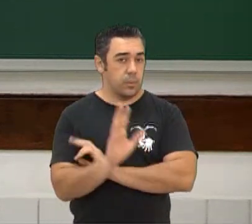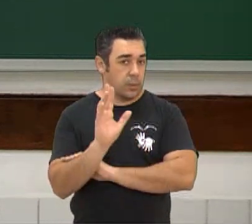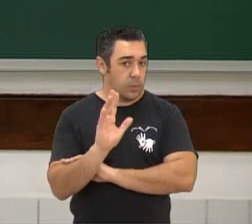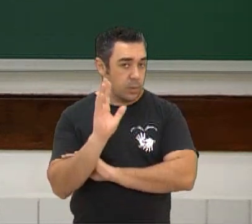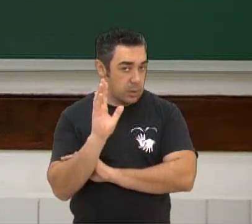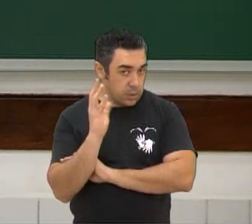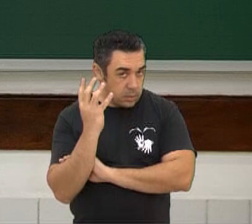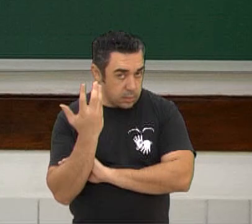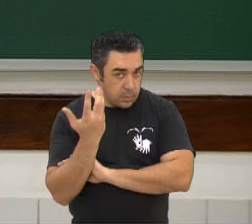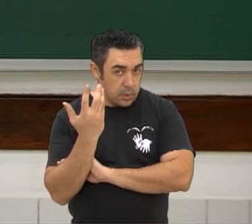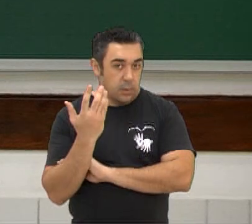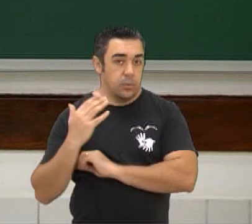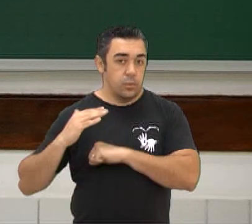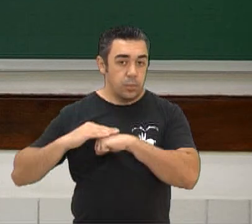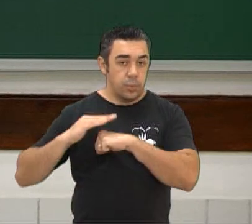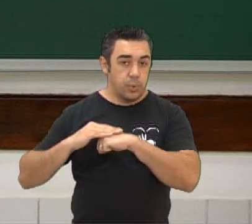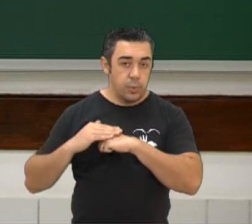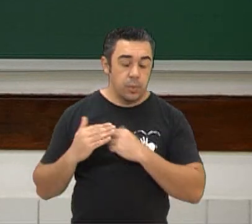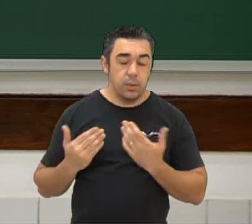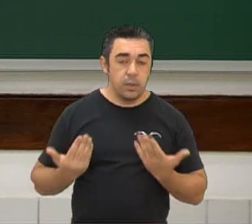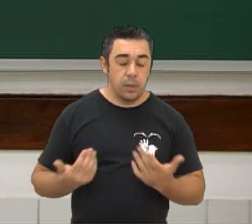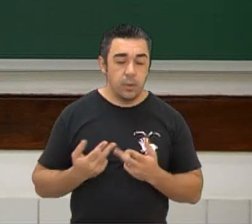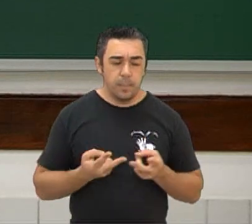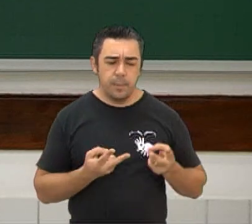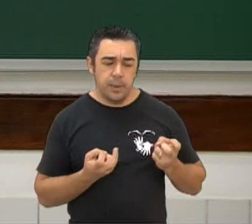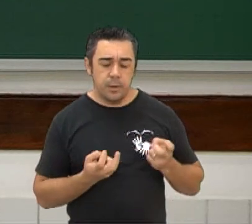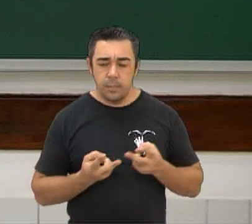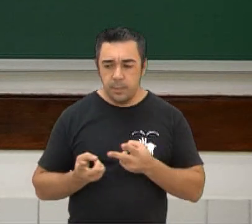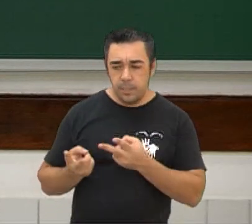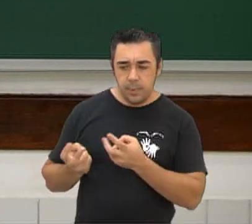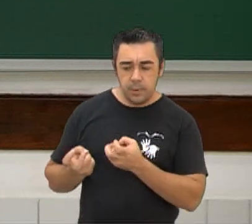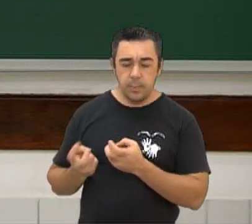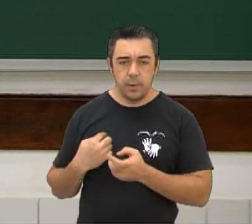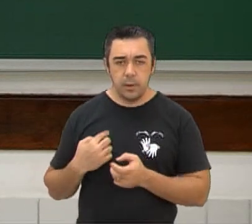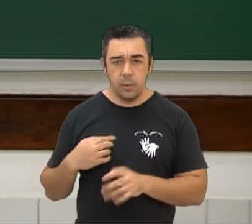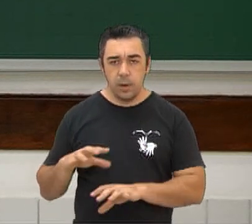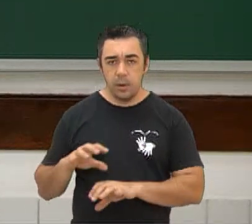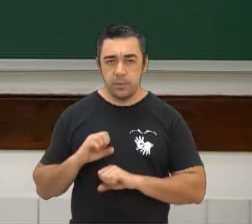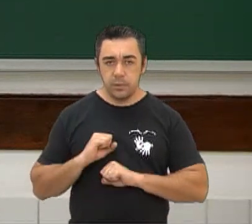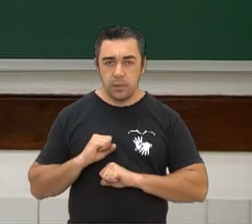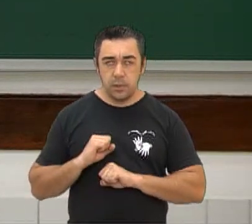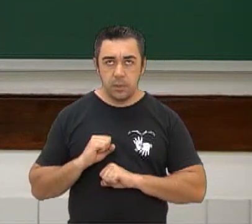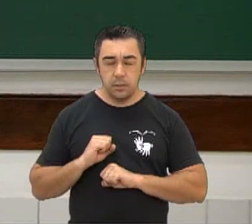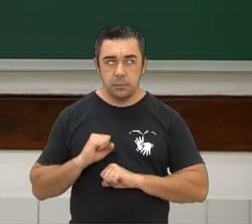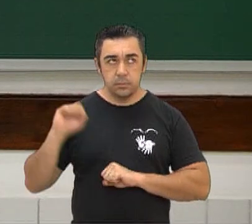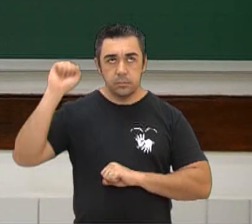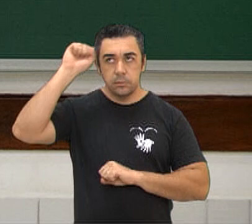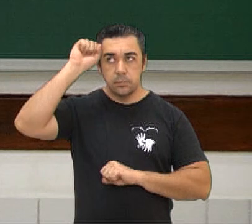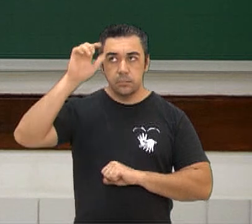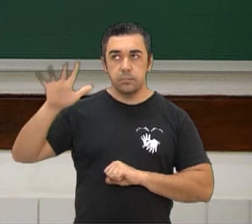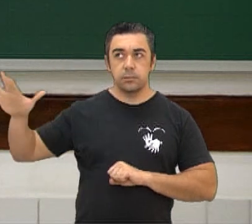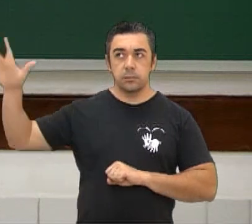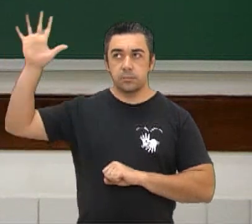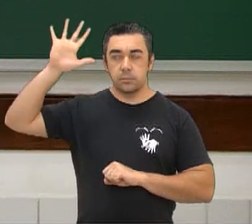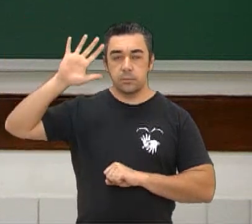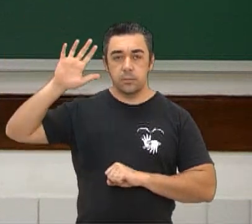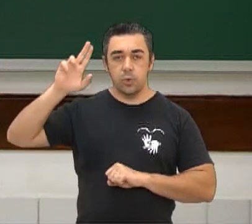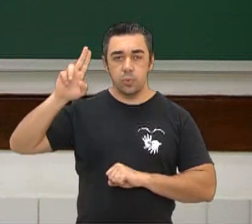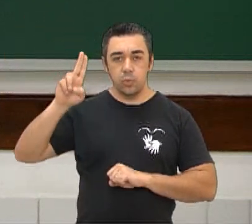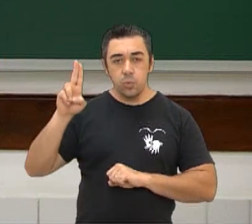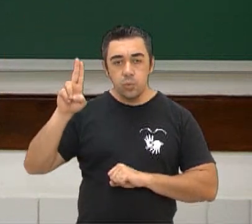ações, e consigo a partir disso abstrair. Aí eu faço universal. Então, universal vai ter